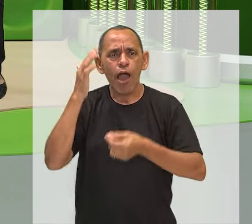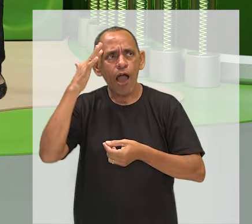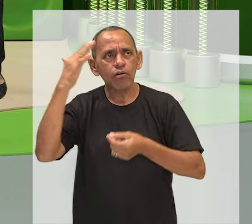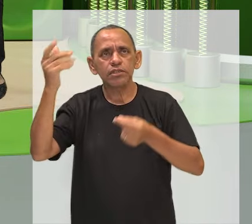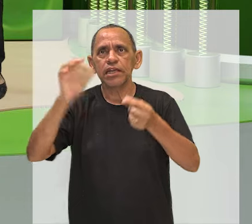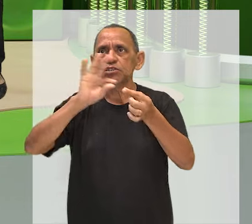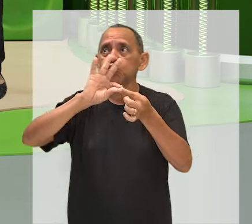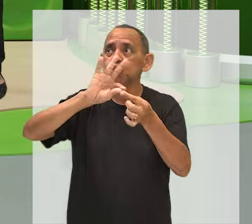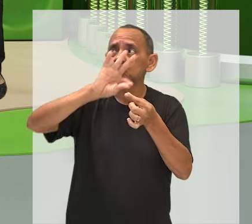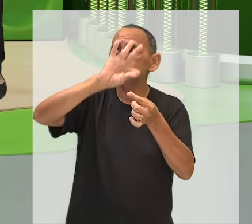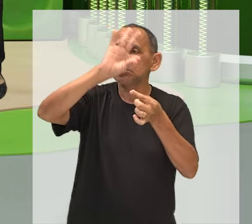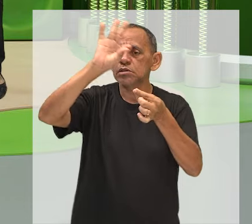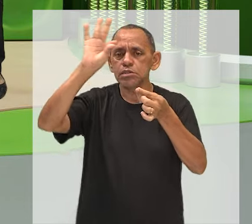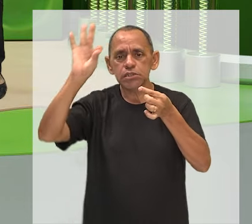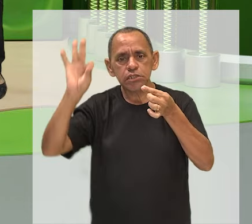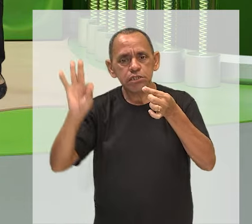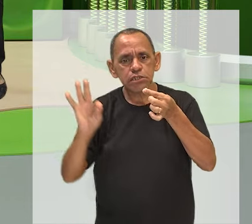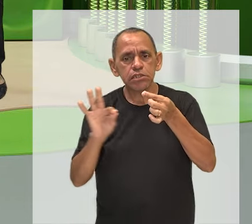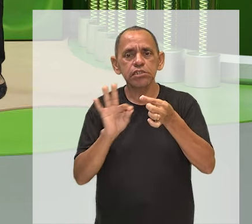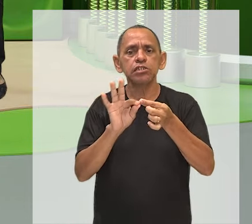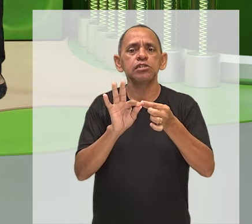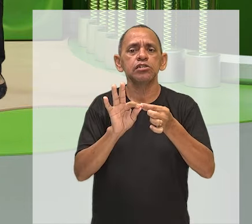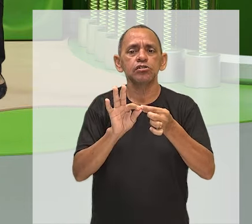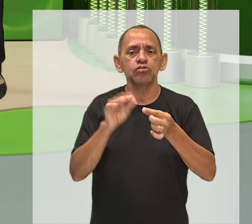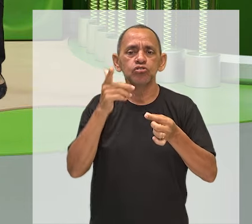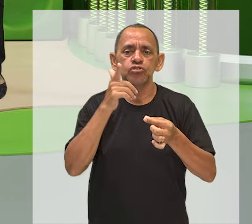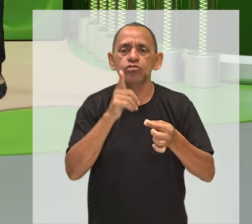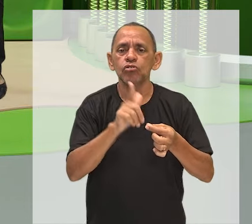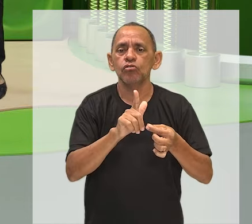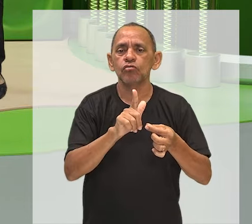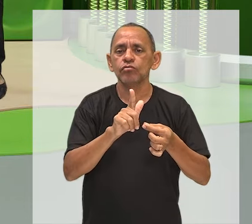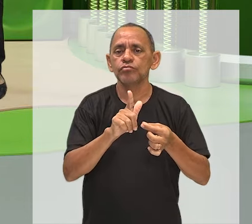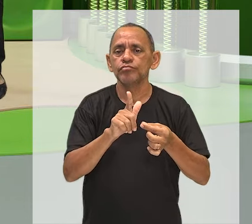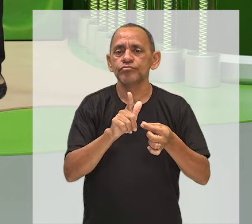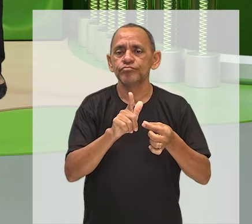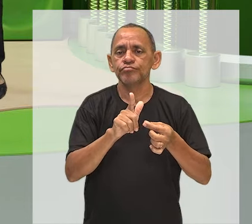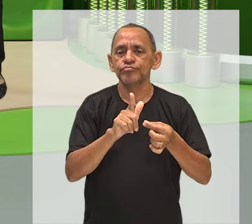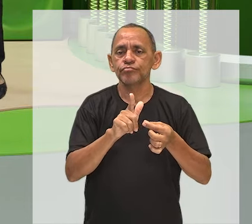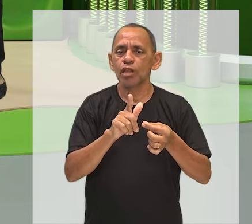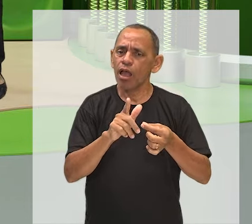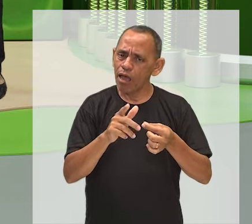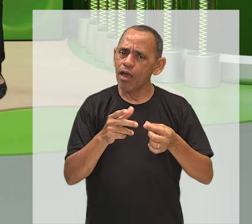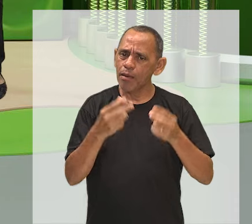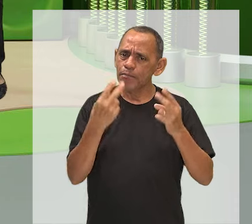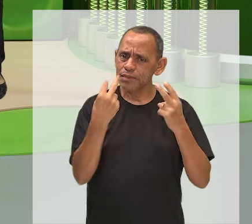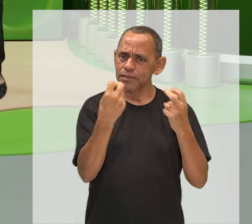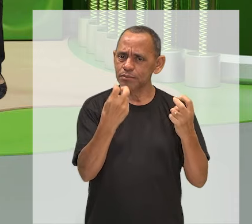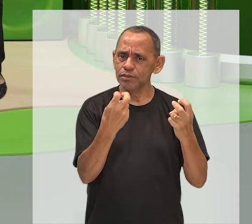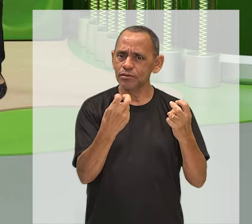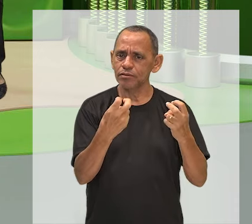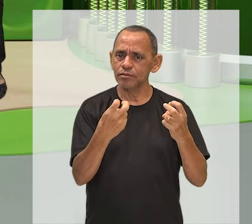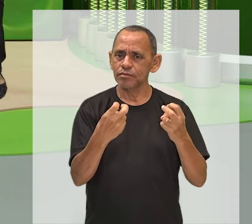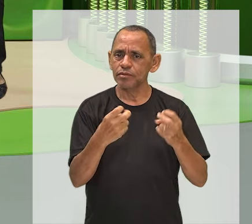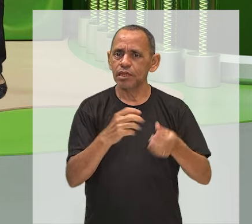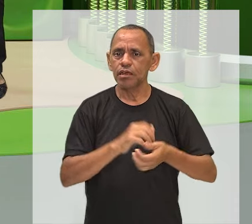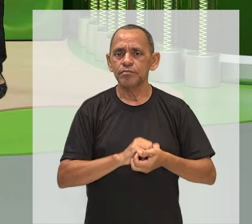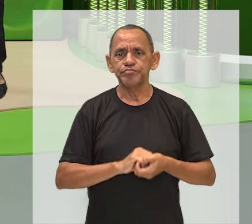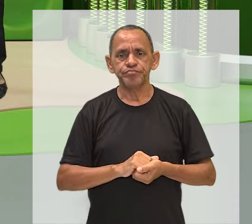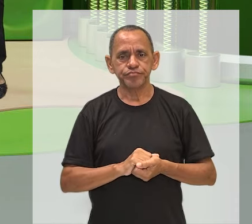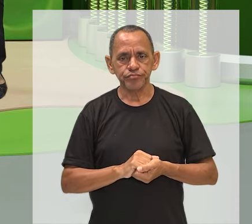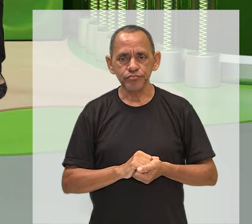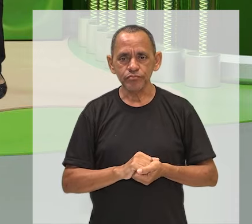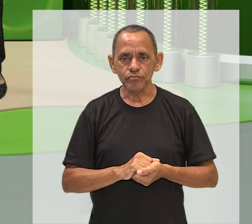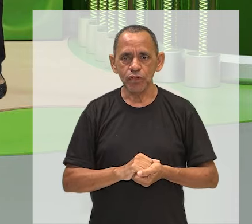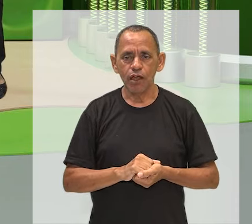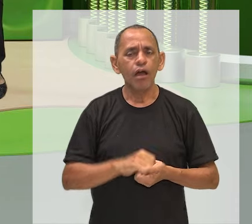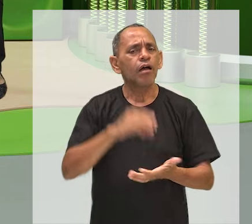derrubadas, tudo isso contribui para que esse ciclo que a gente observou ele não aconteça. Então vai faltar umidade,